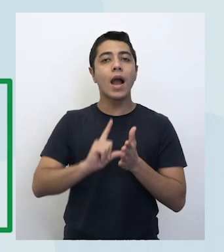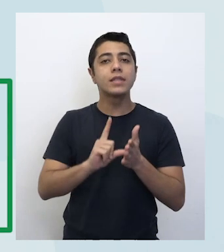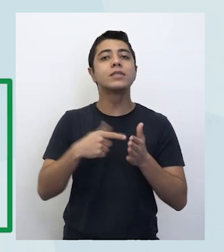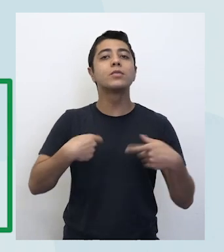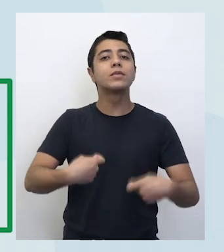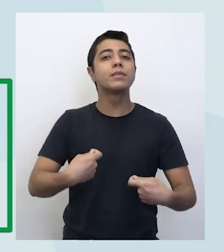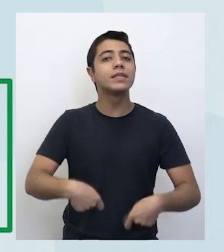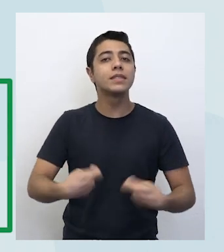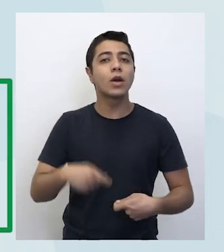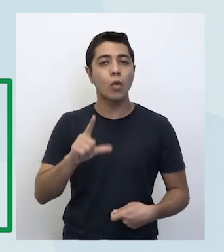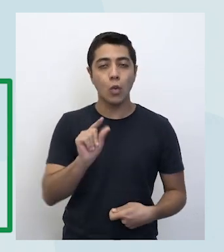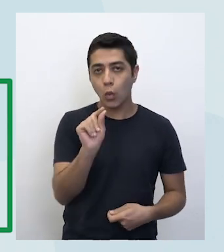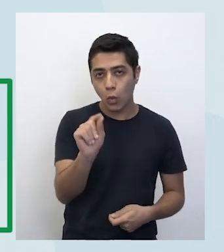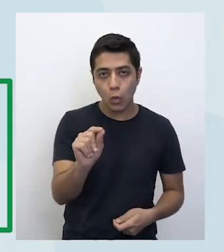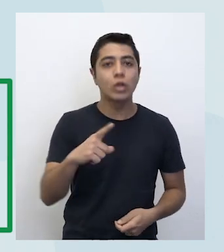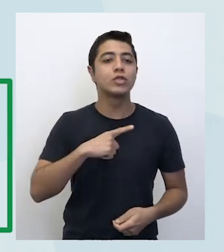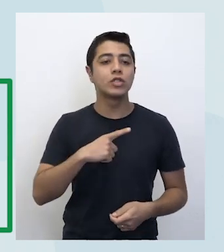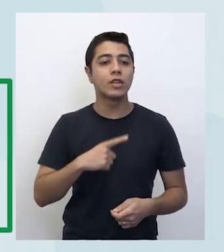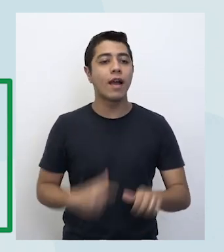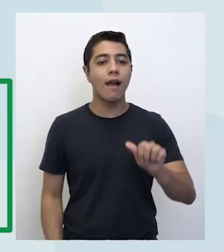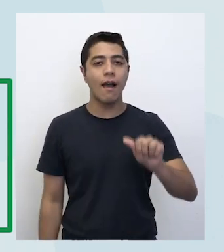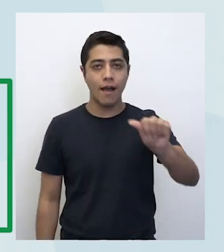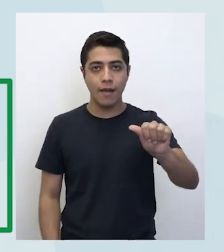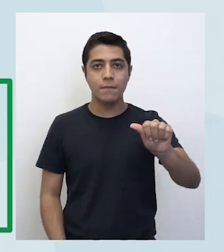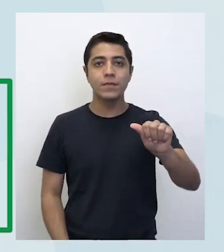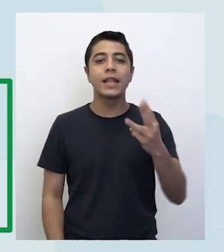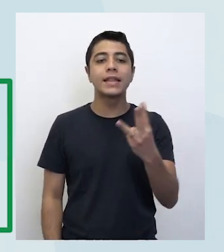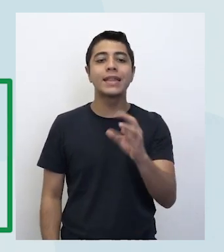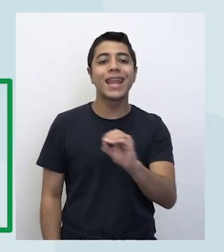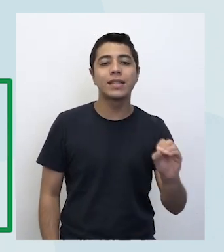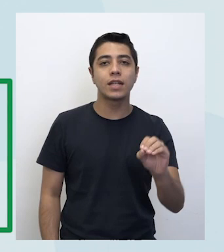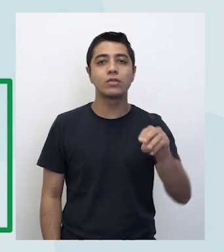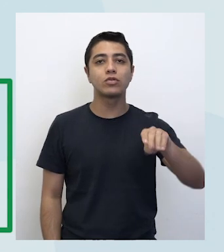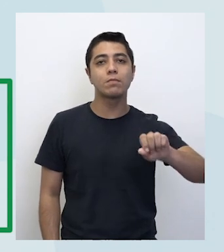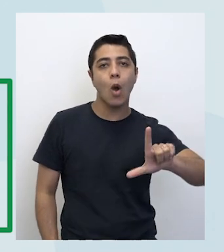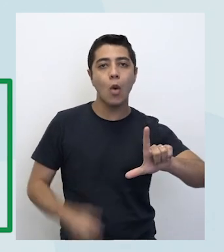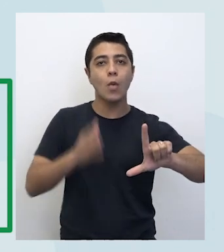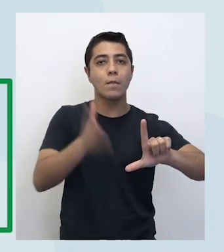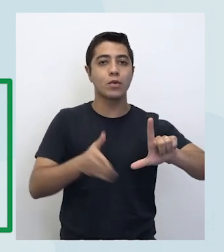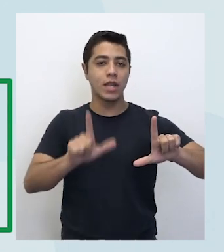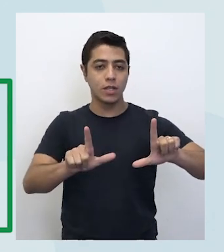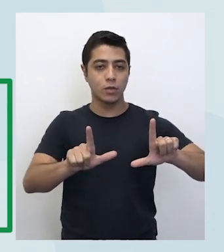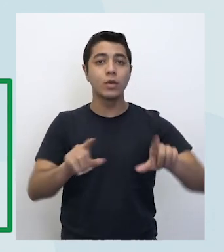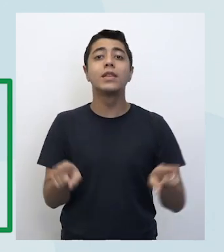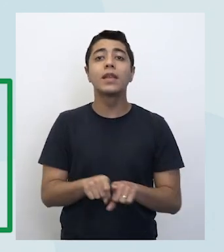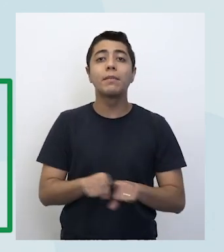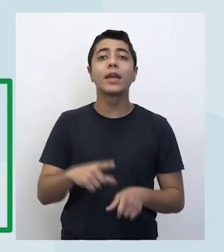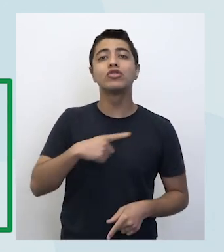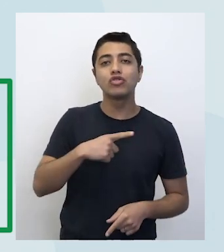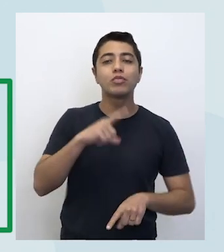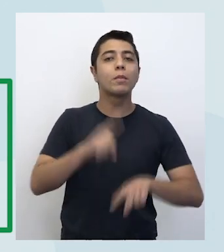A, né? Uma concentração de 300 mol por litro. E tem o reagente B, que é 150 mol por